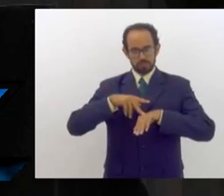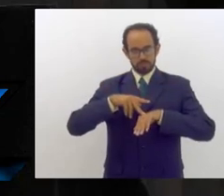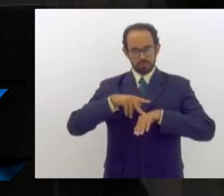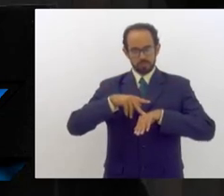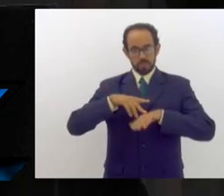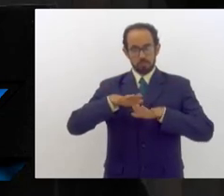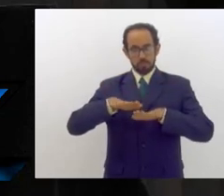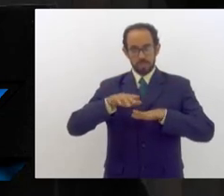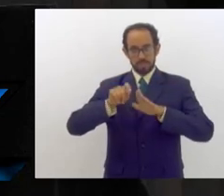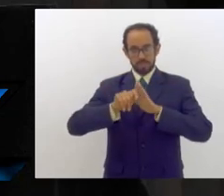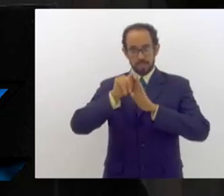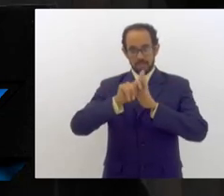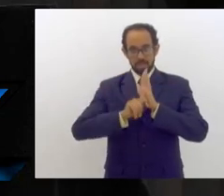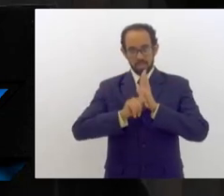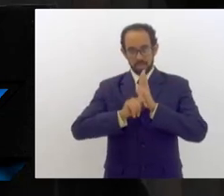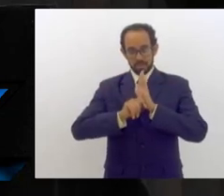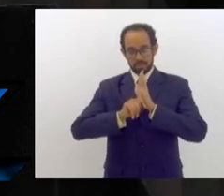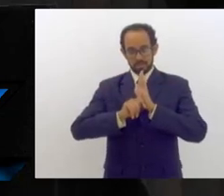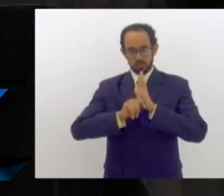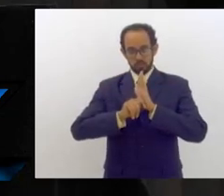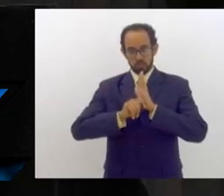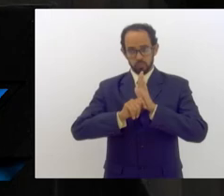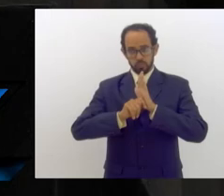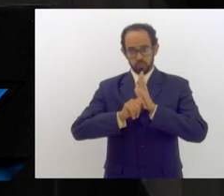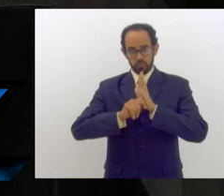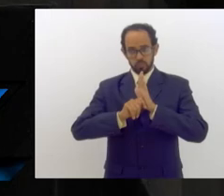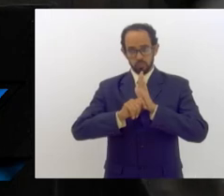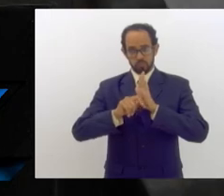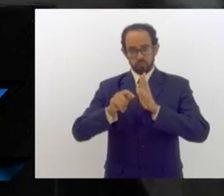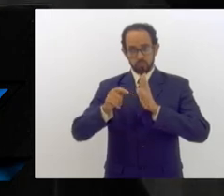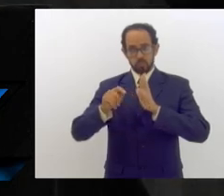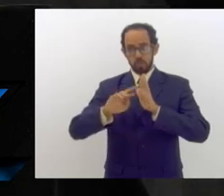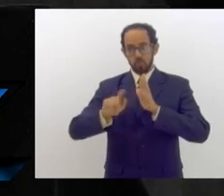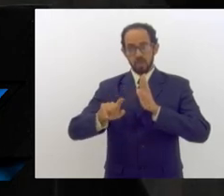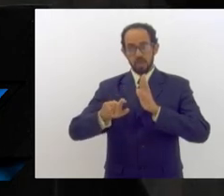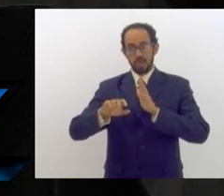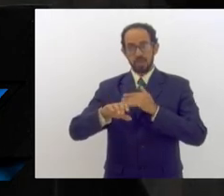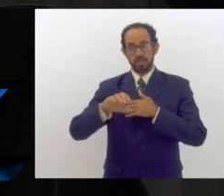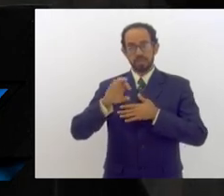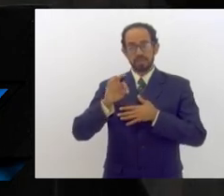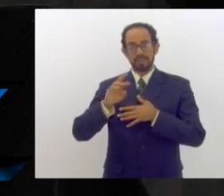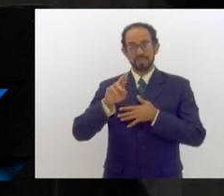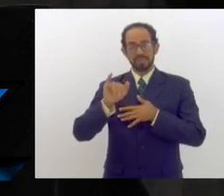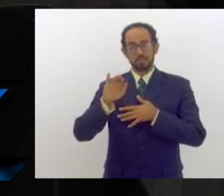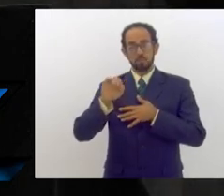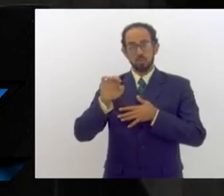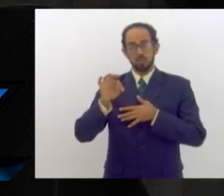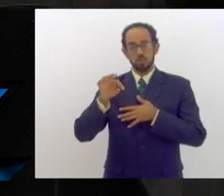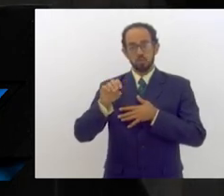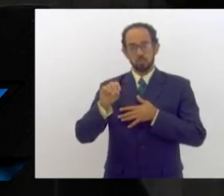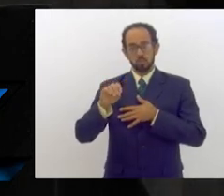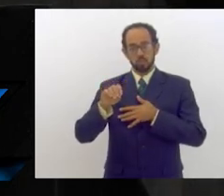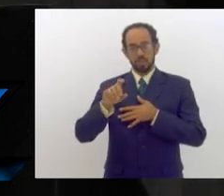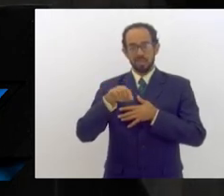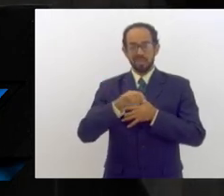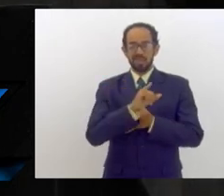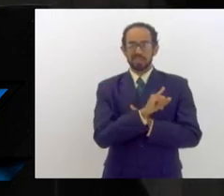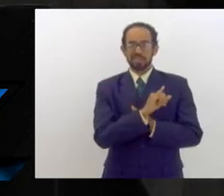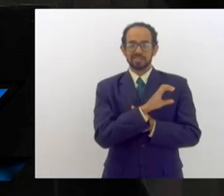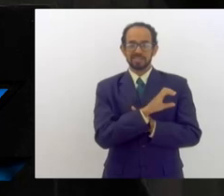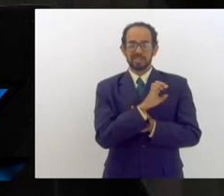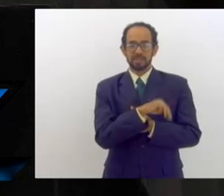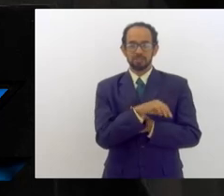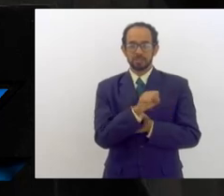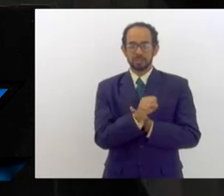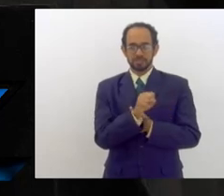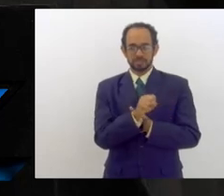mas na redação na redação lá não tá tributo tá ICMS baseado nisso